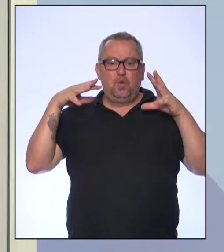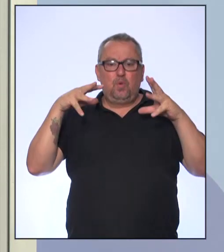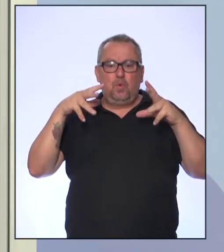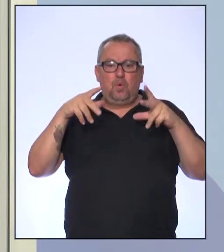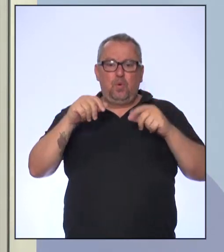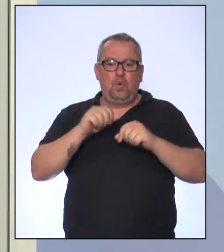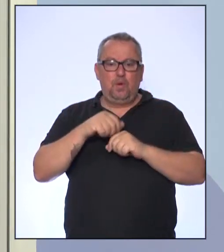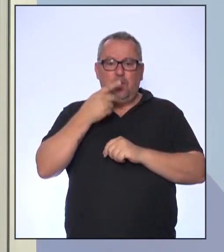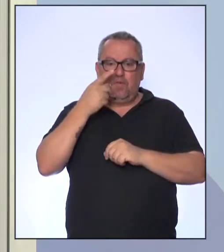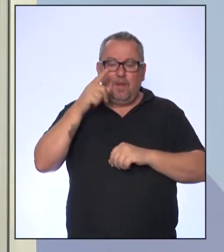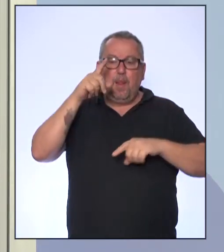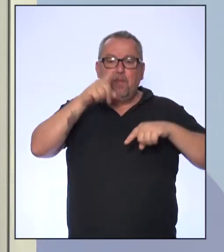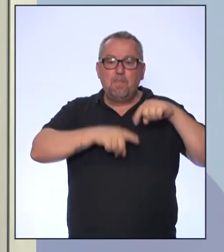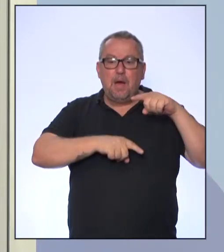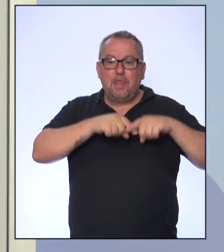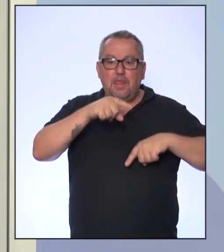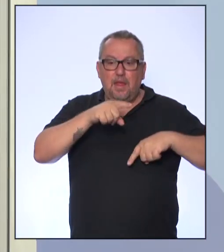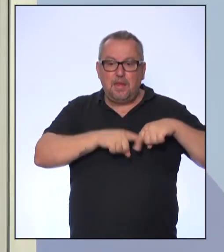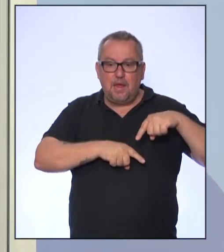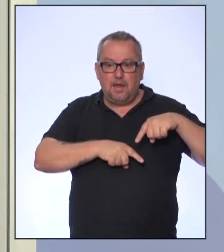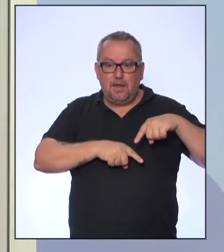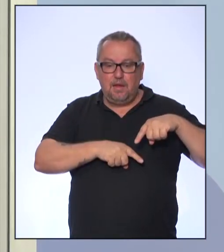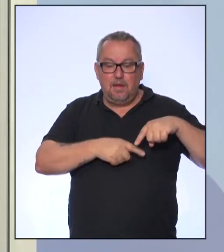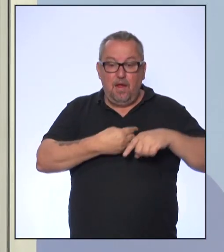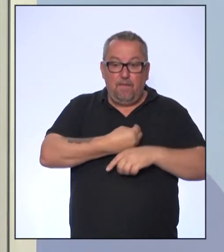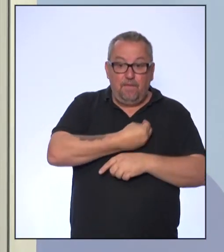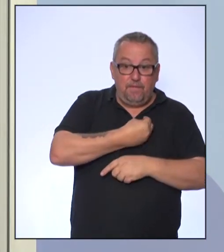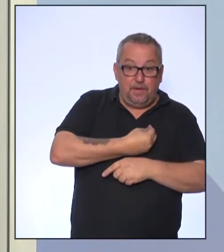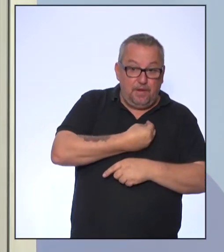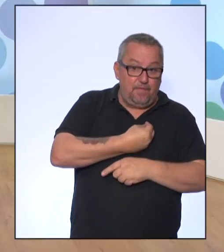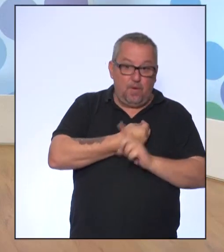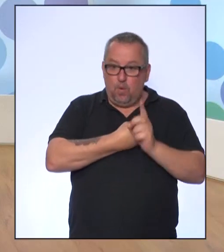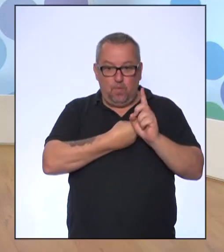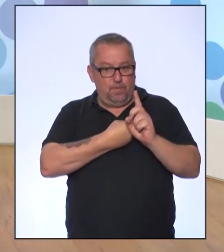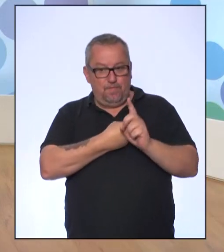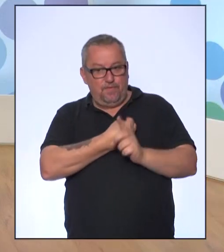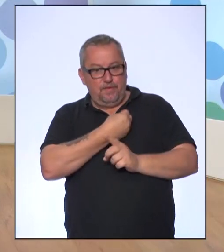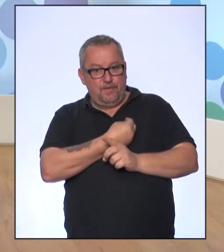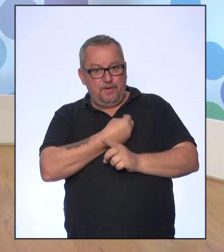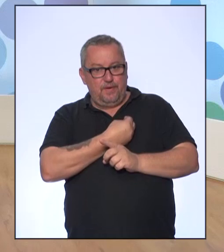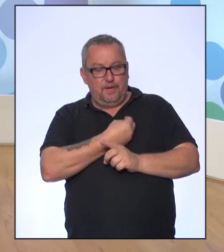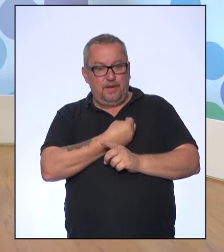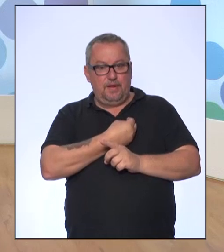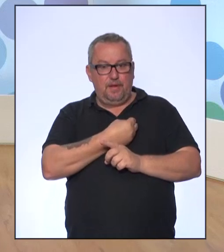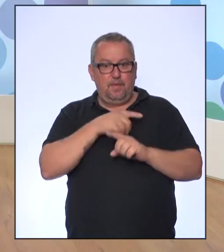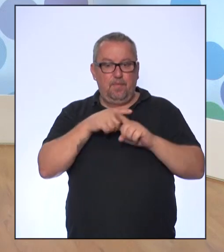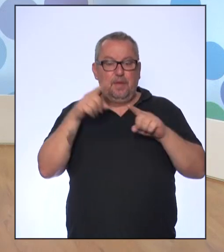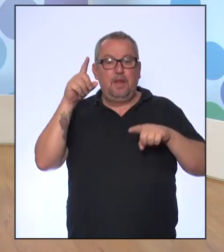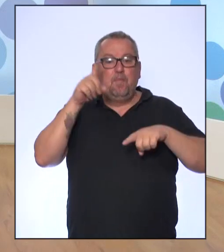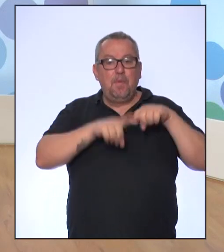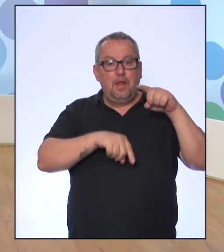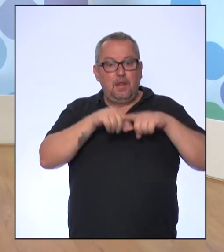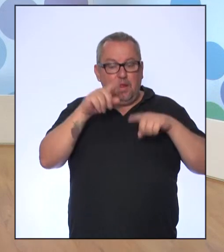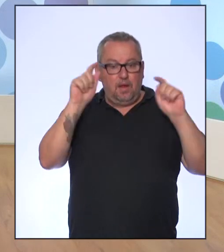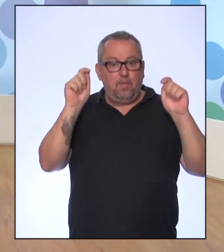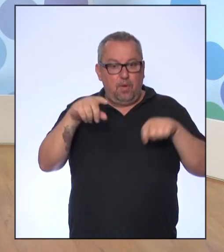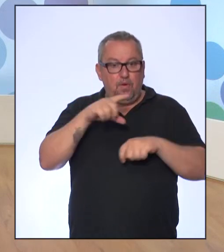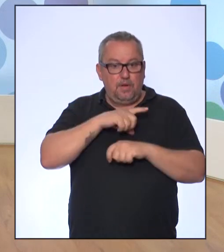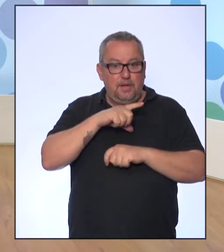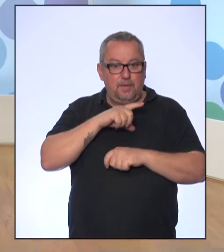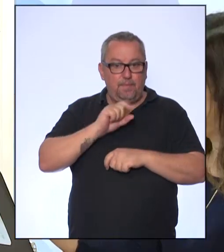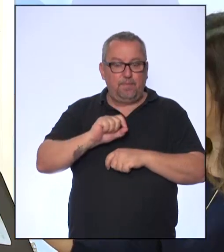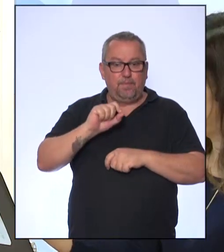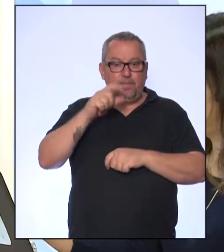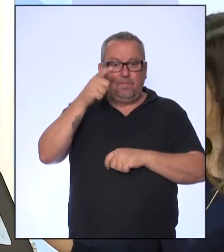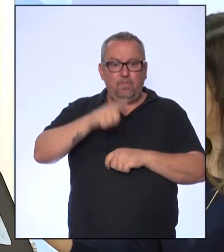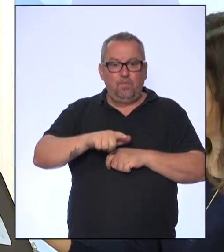de matéria, seja viva ou não viva. Agora, a matéria, ela pode ter... Tem